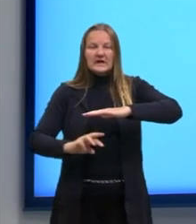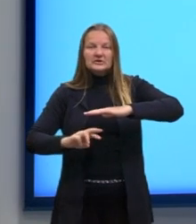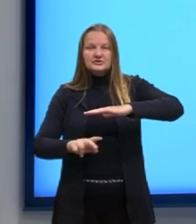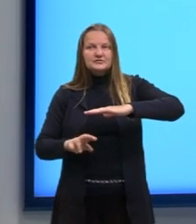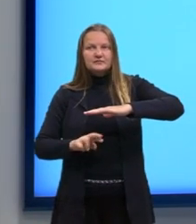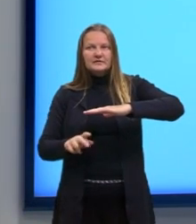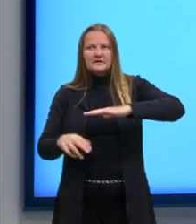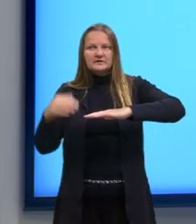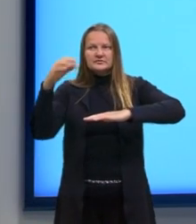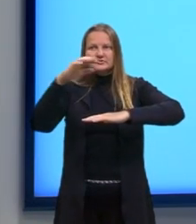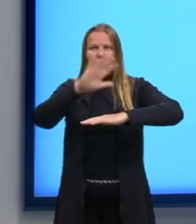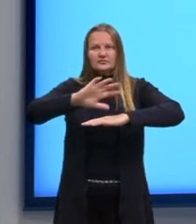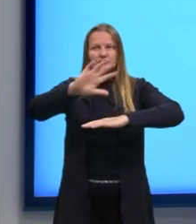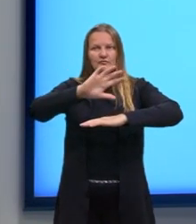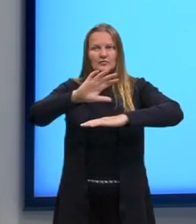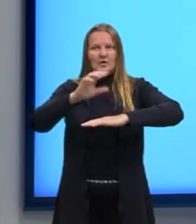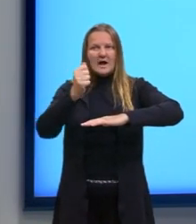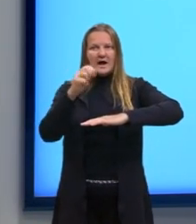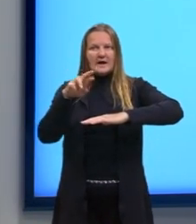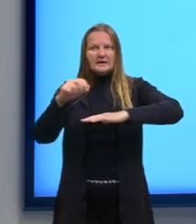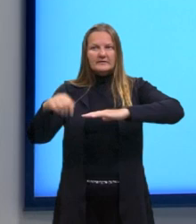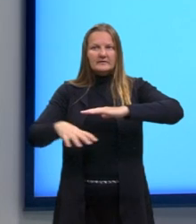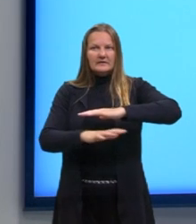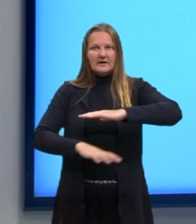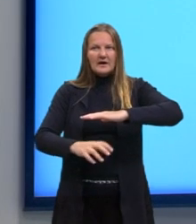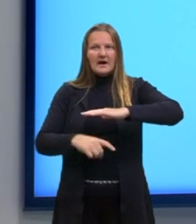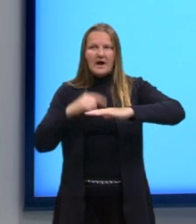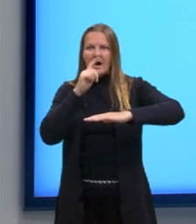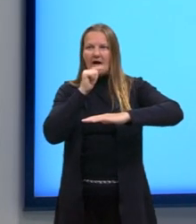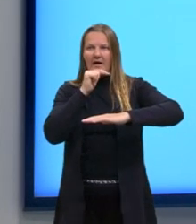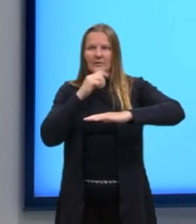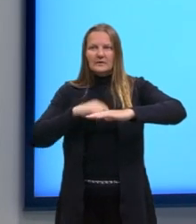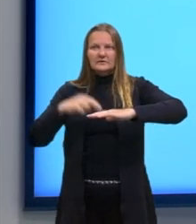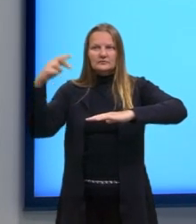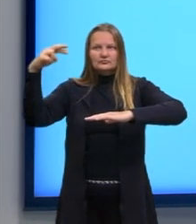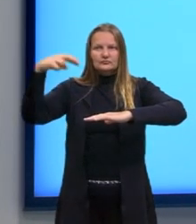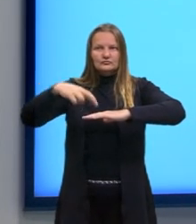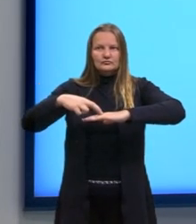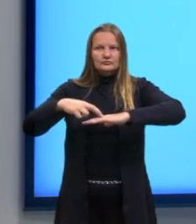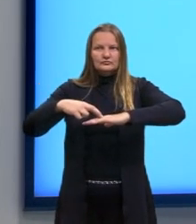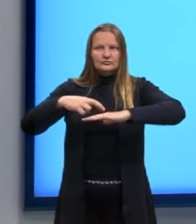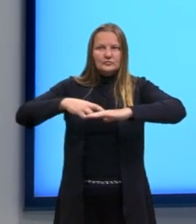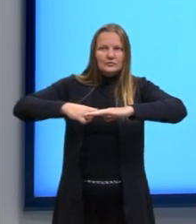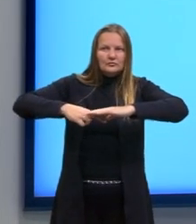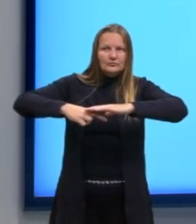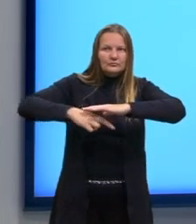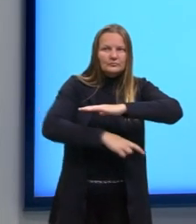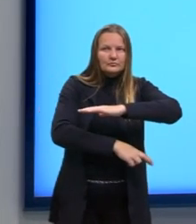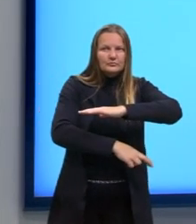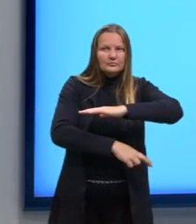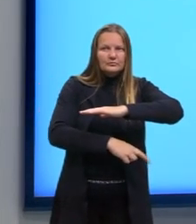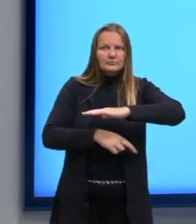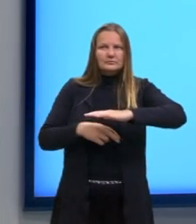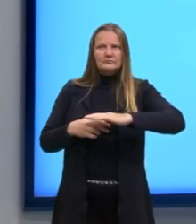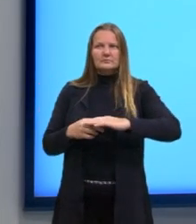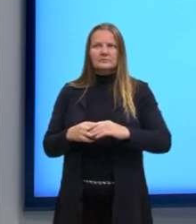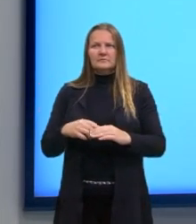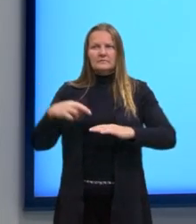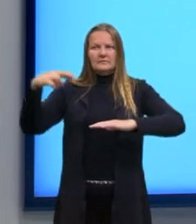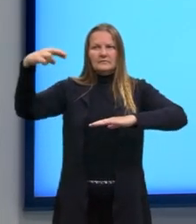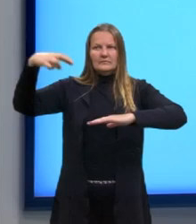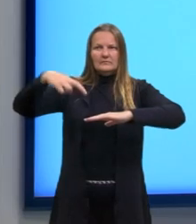essa mudança né Então nesse caso Vá a mudança do ângulo Então a gente tem um ângulo de incidência